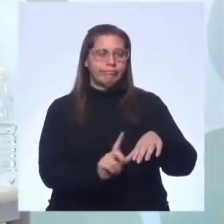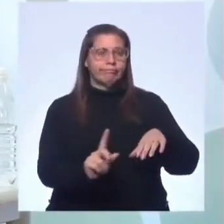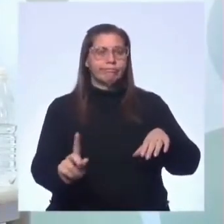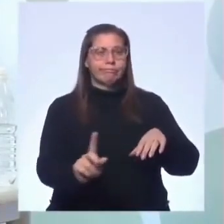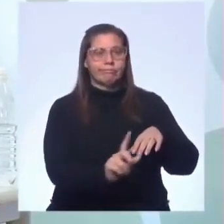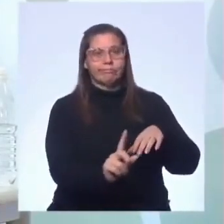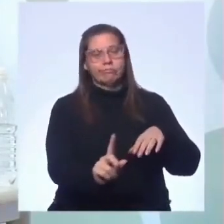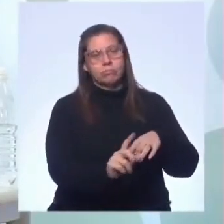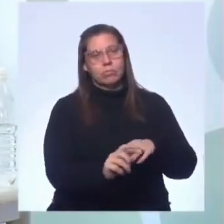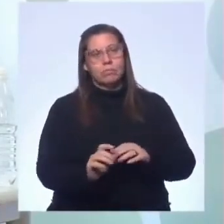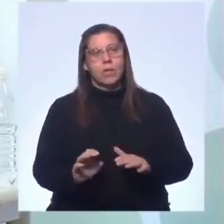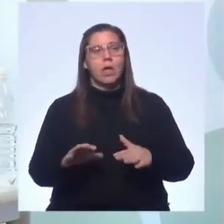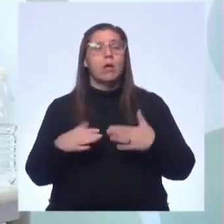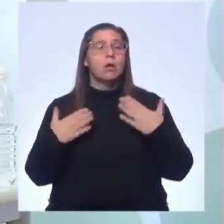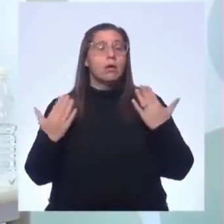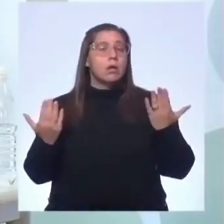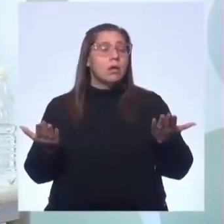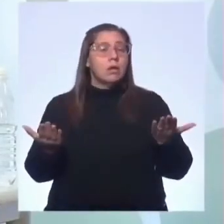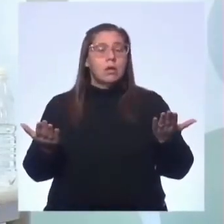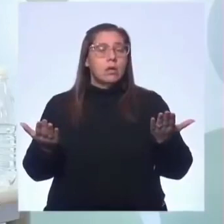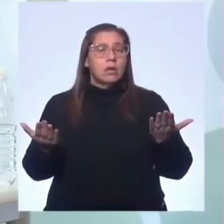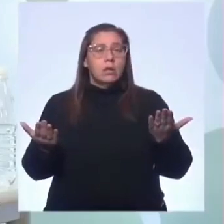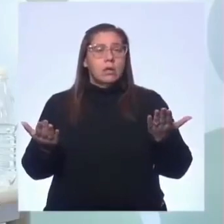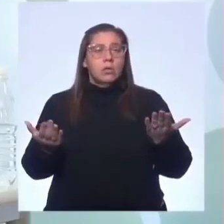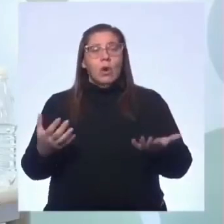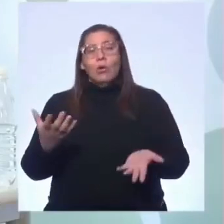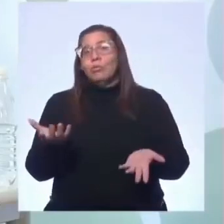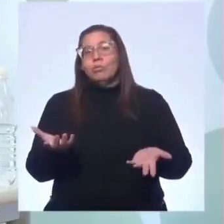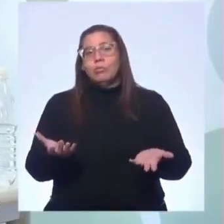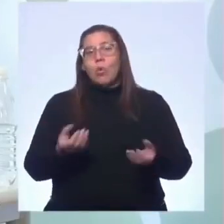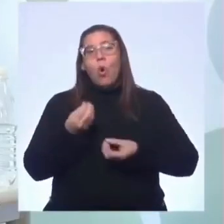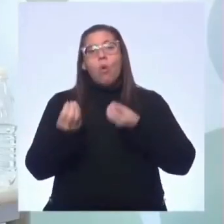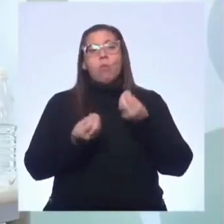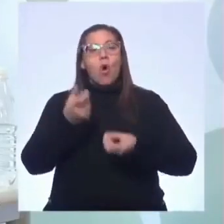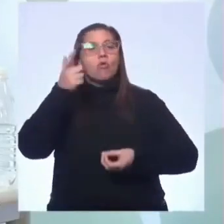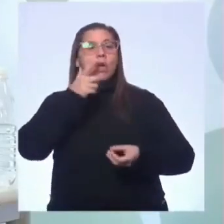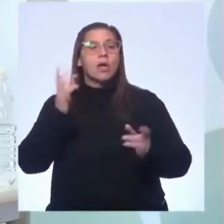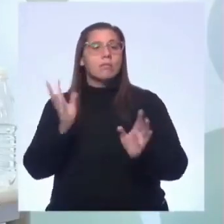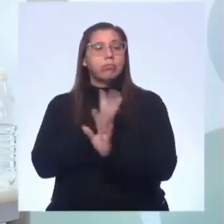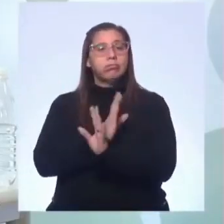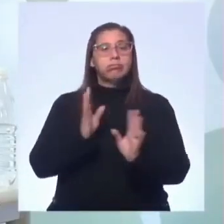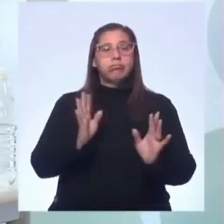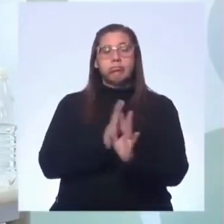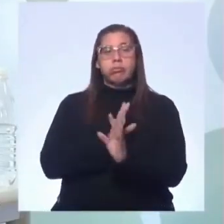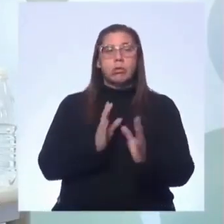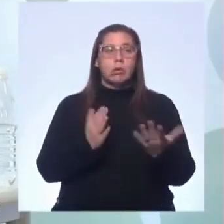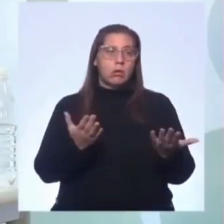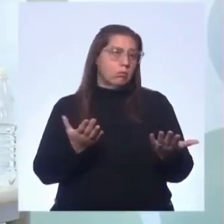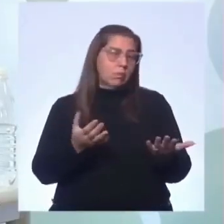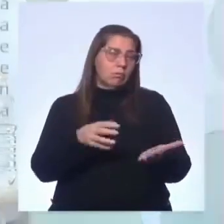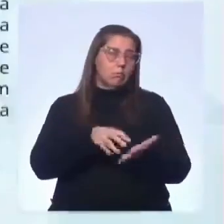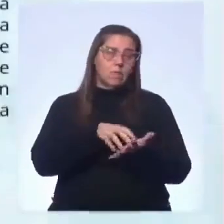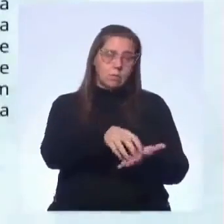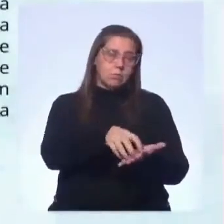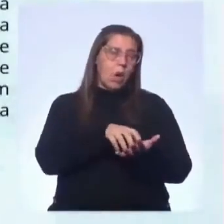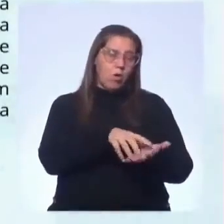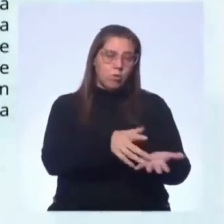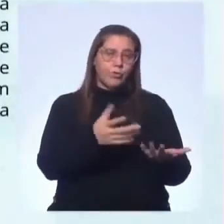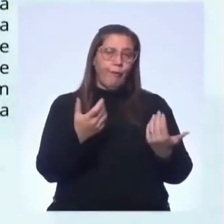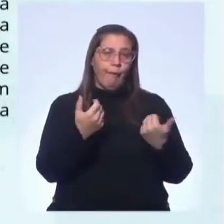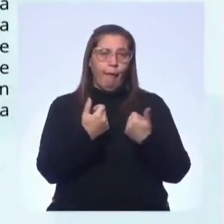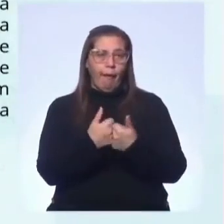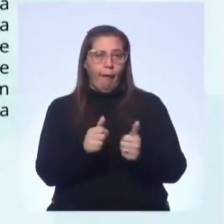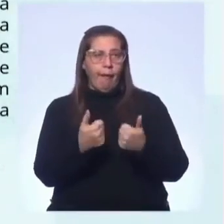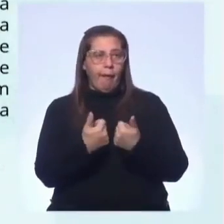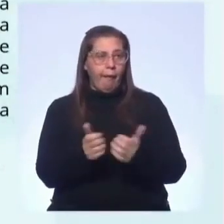E logicamente qual né, o meio de movimentação dessa população? O transporte público, né? Então vamos